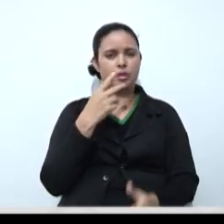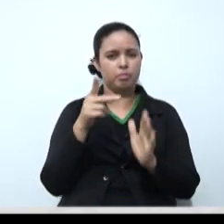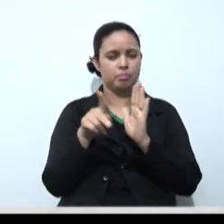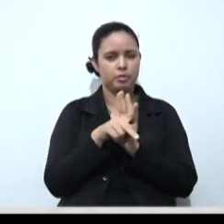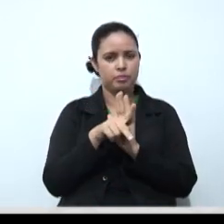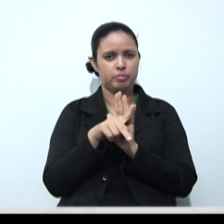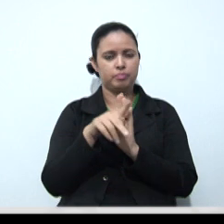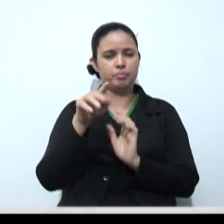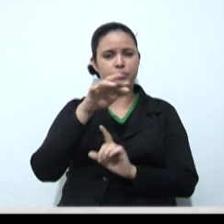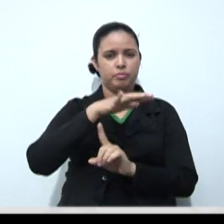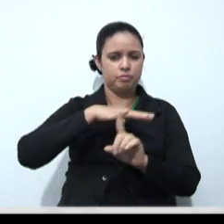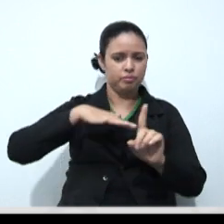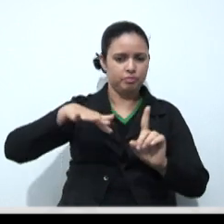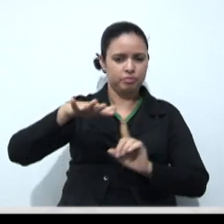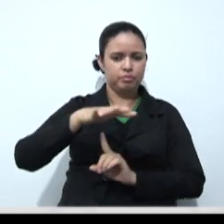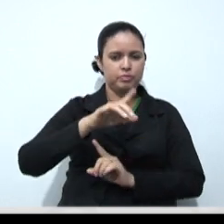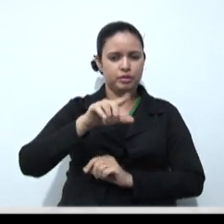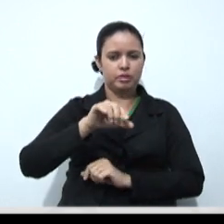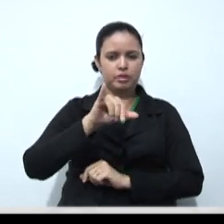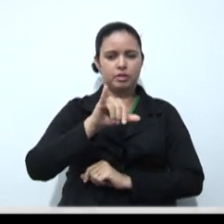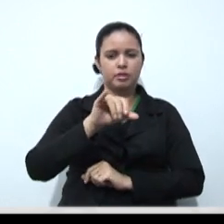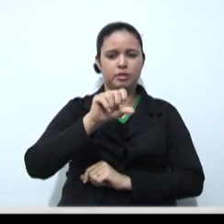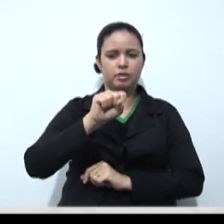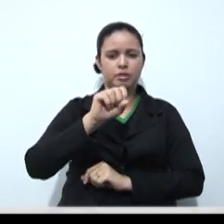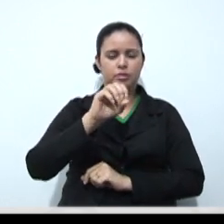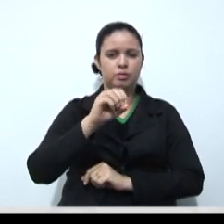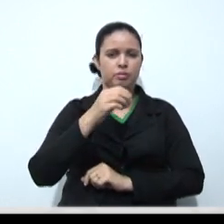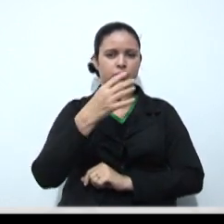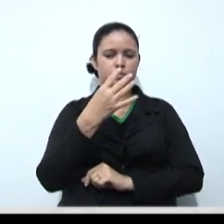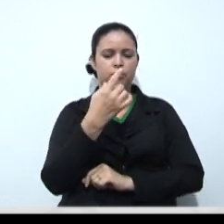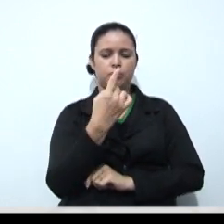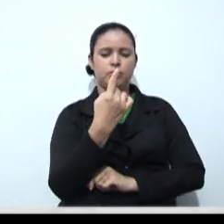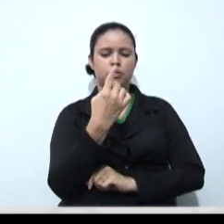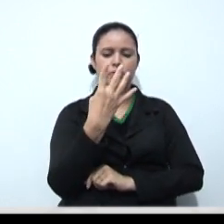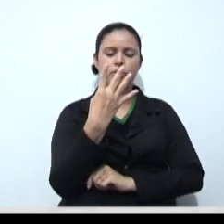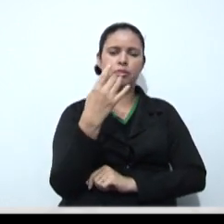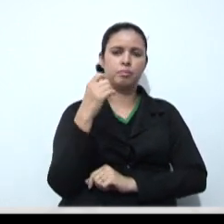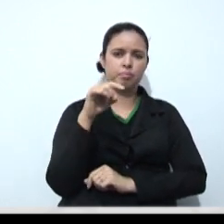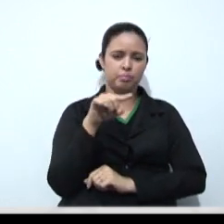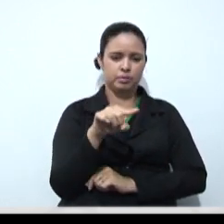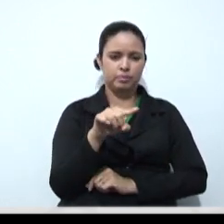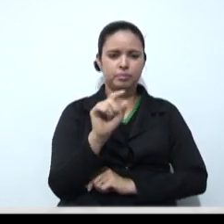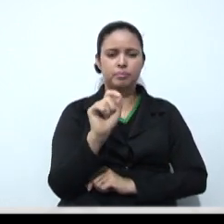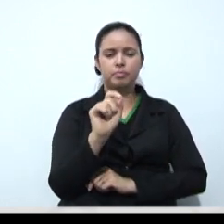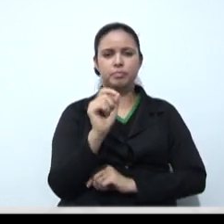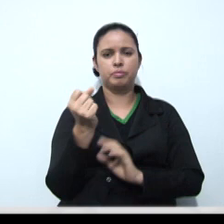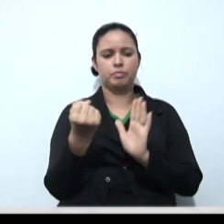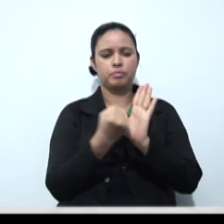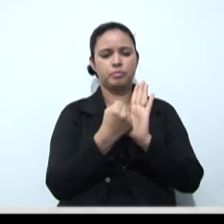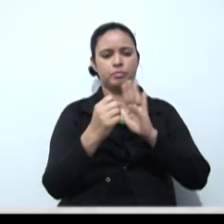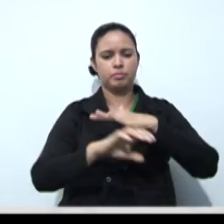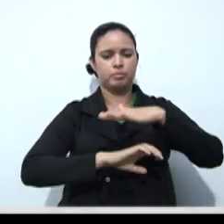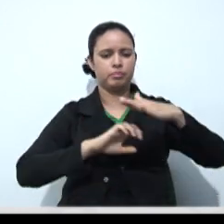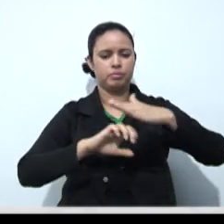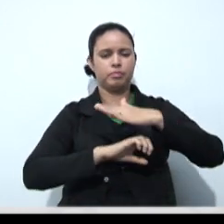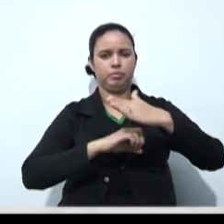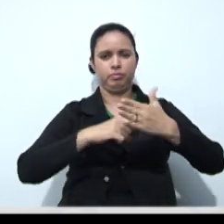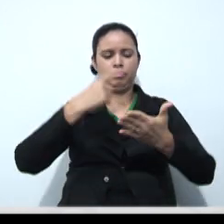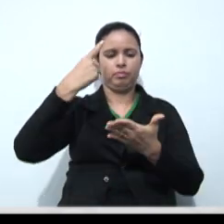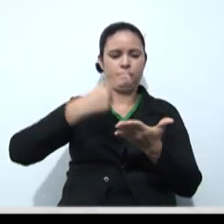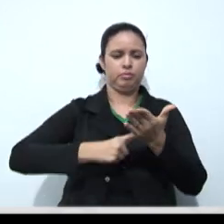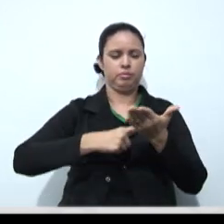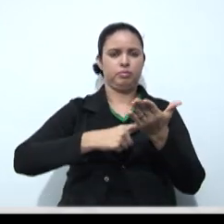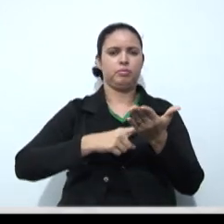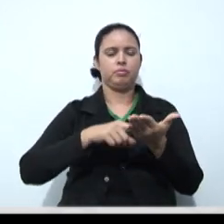é a ISO 14000. É o certificado responsável por qualificar as empresas que se comprometem com